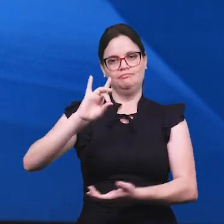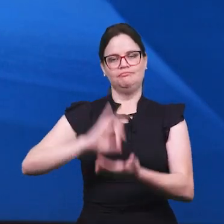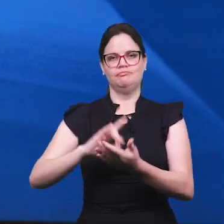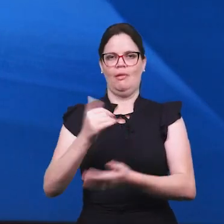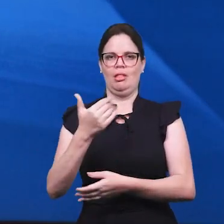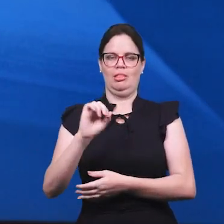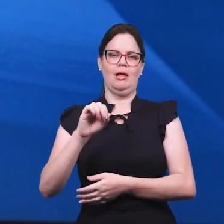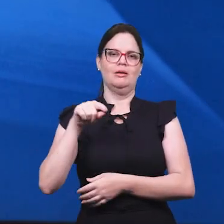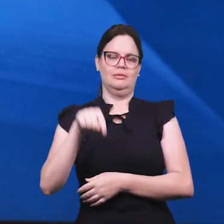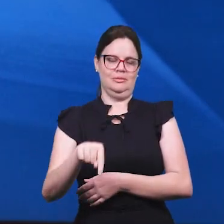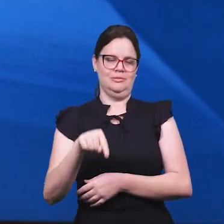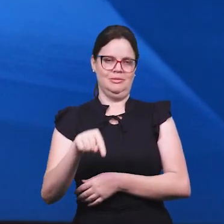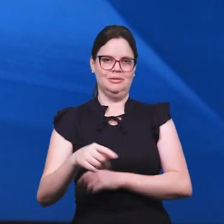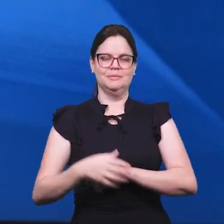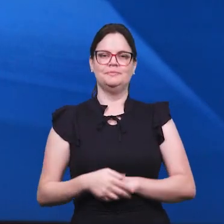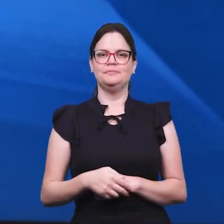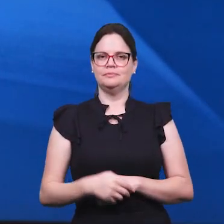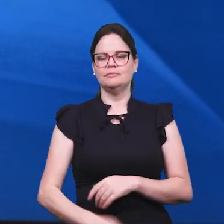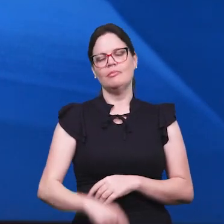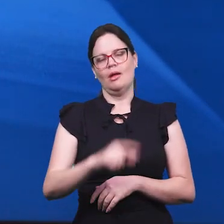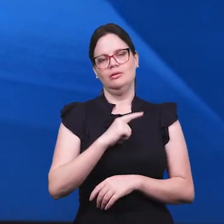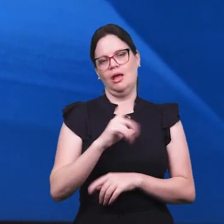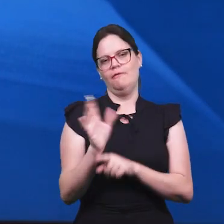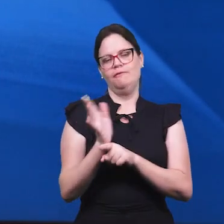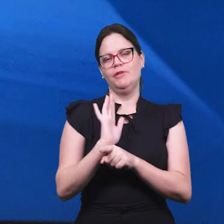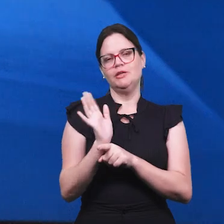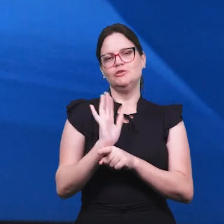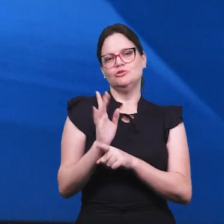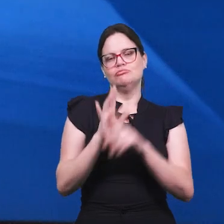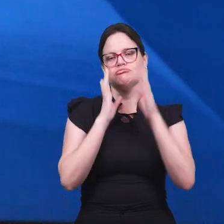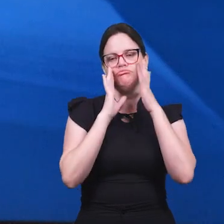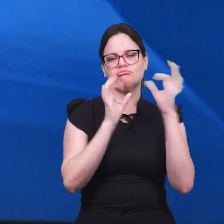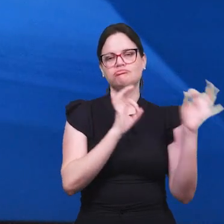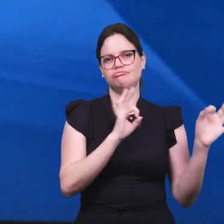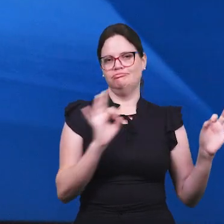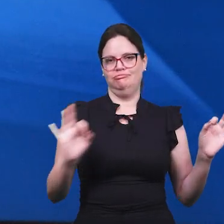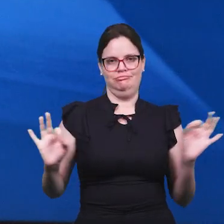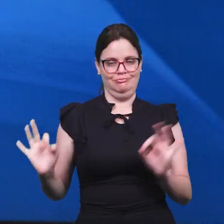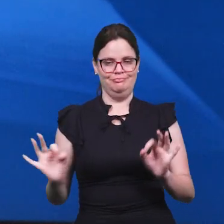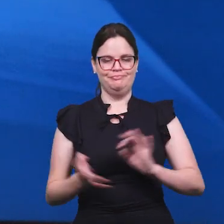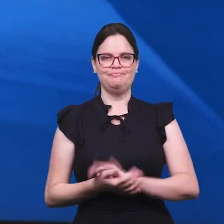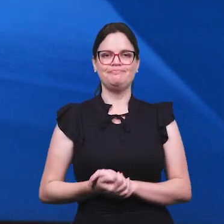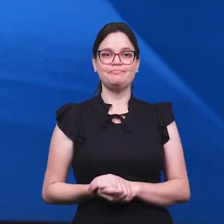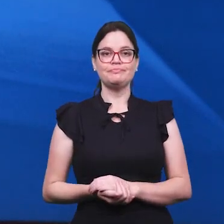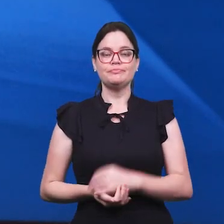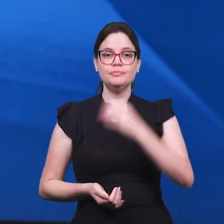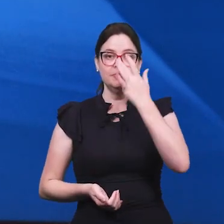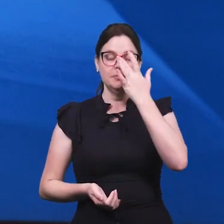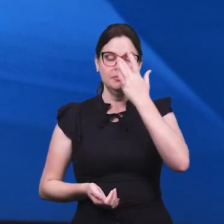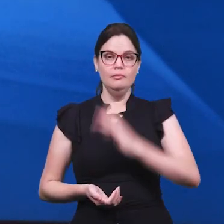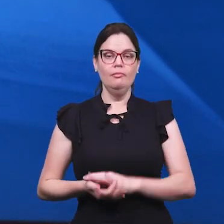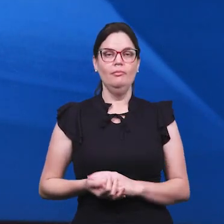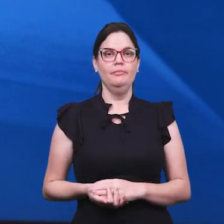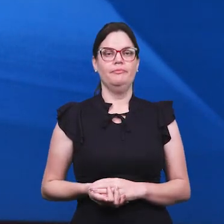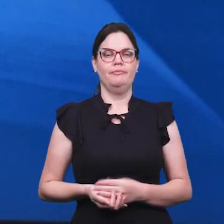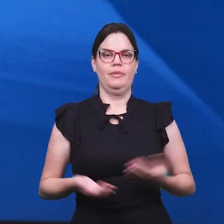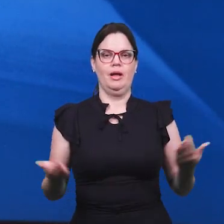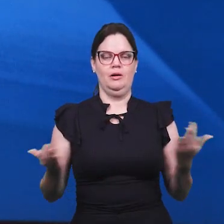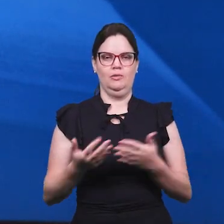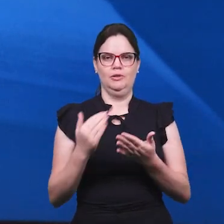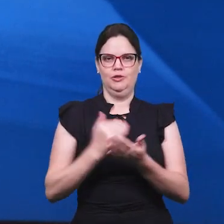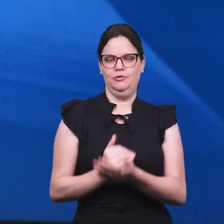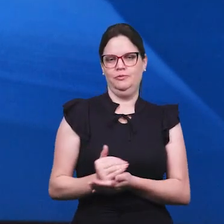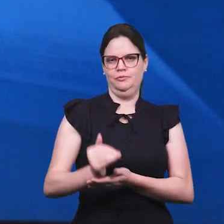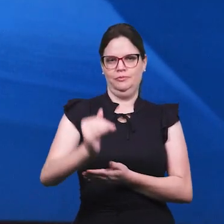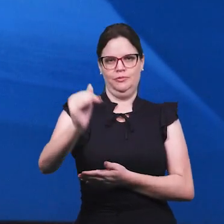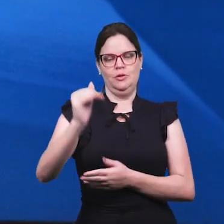irmãos enviam essas informações através de vídeos que nós apresentamos nessa primeira parte da Escola Bíblica Dominical. Vamos então agora